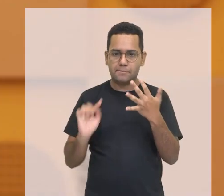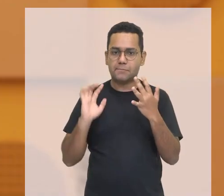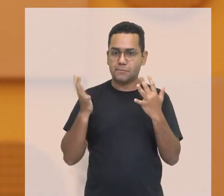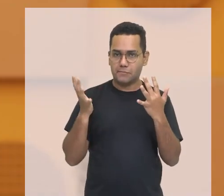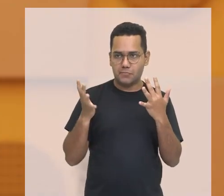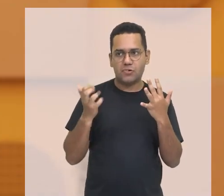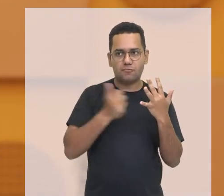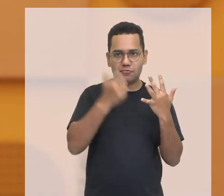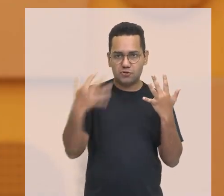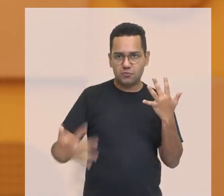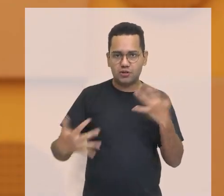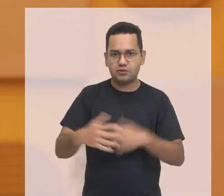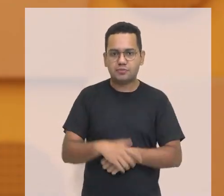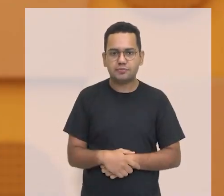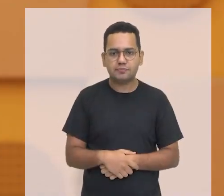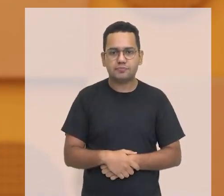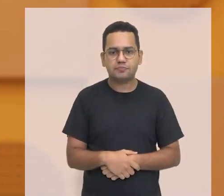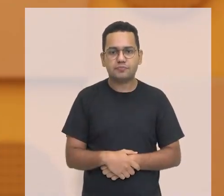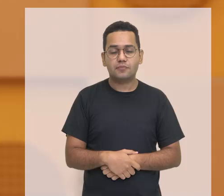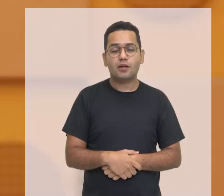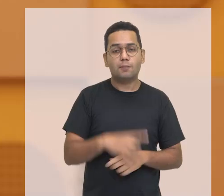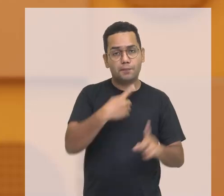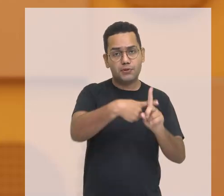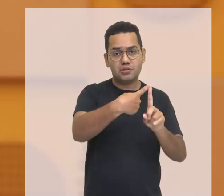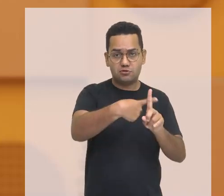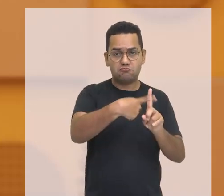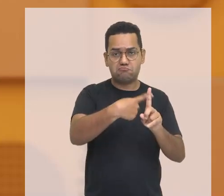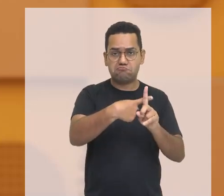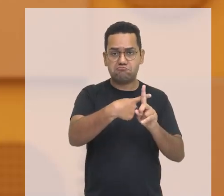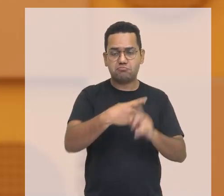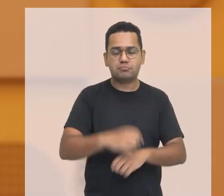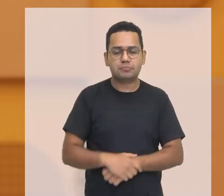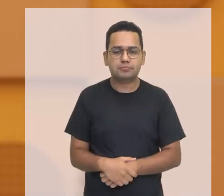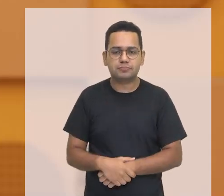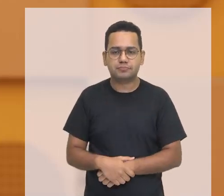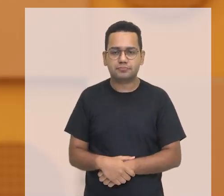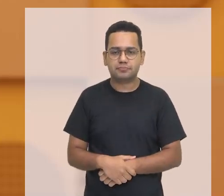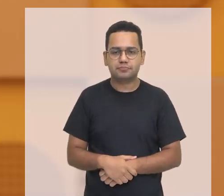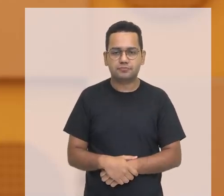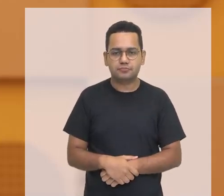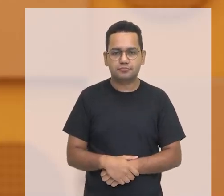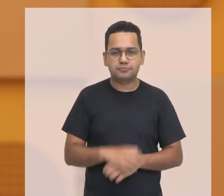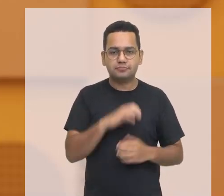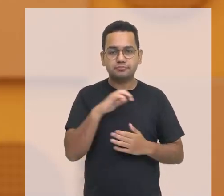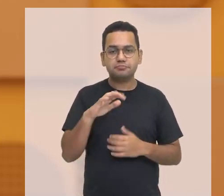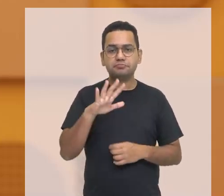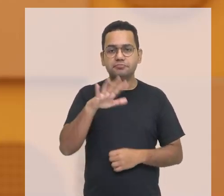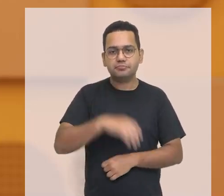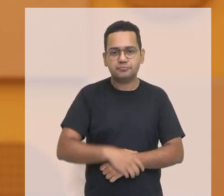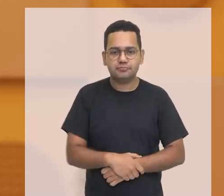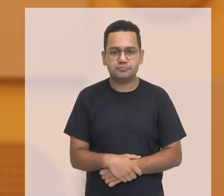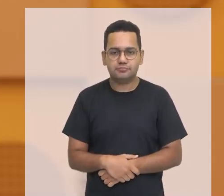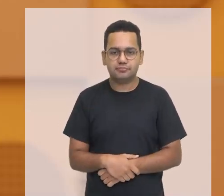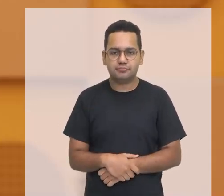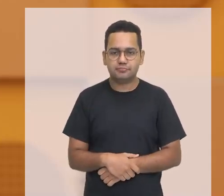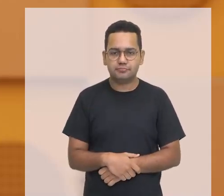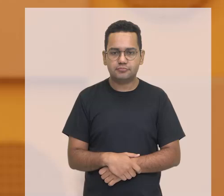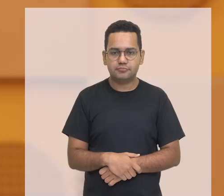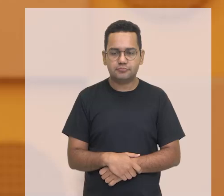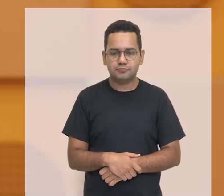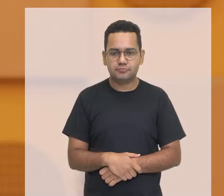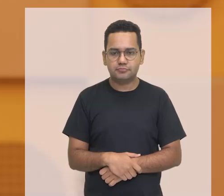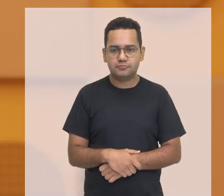vocês, acabamos de mencionar, são os fatores positivos da globalização. Observem que mostra a questão de haver